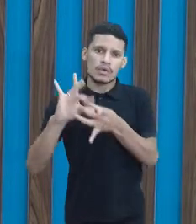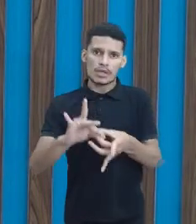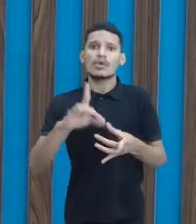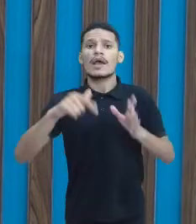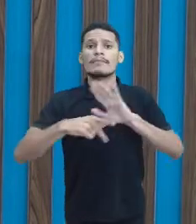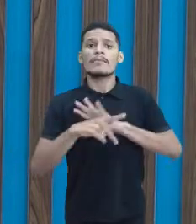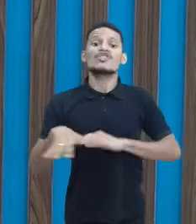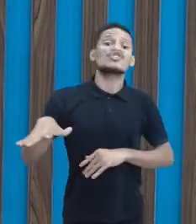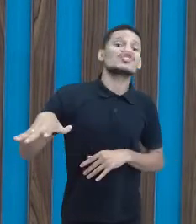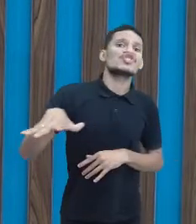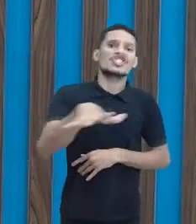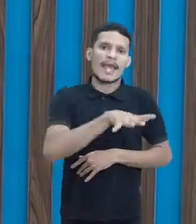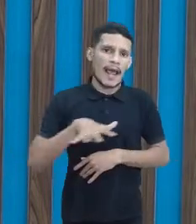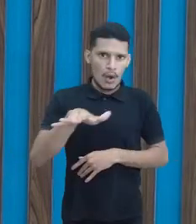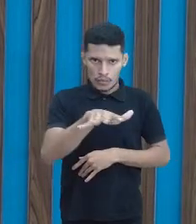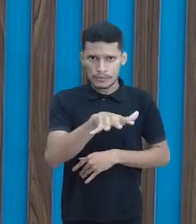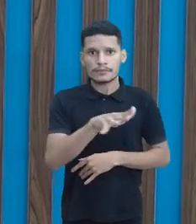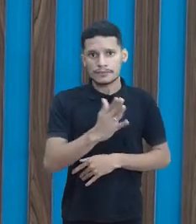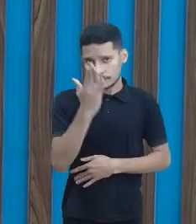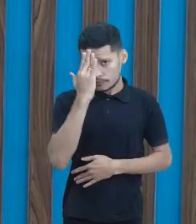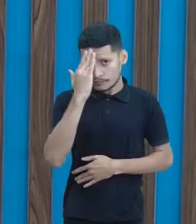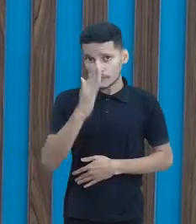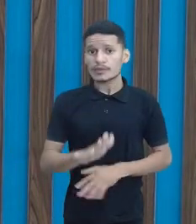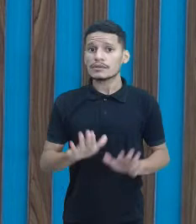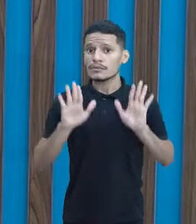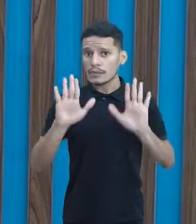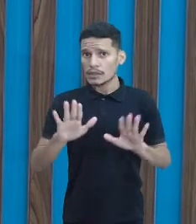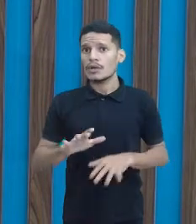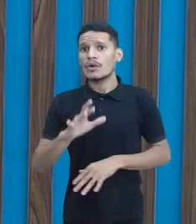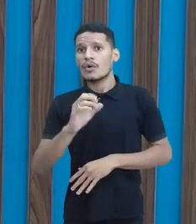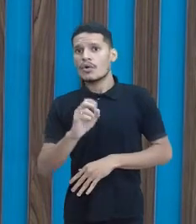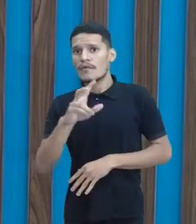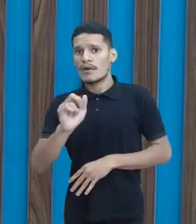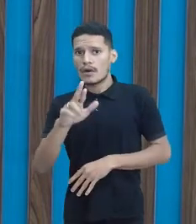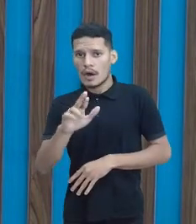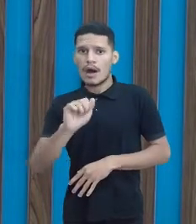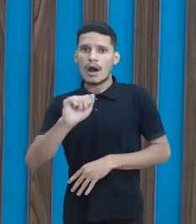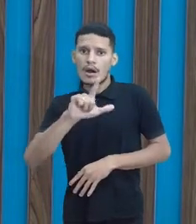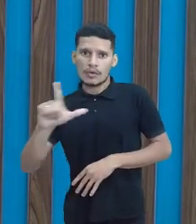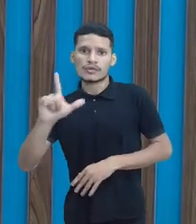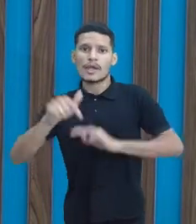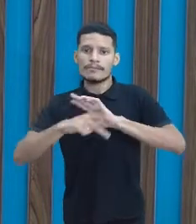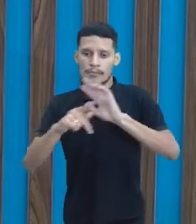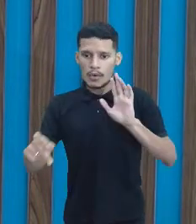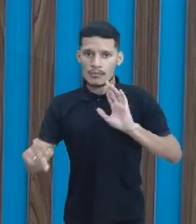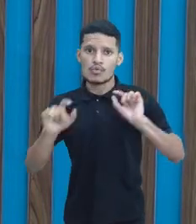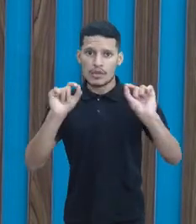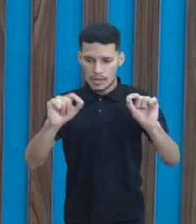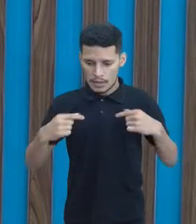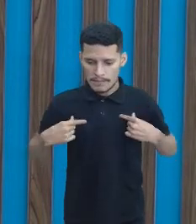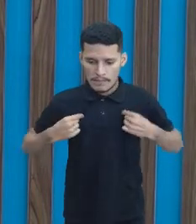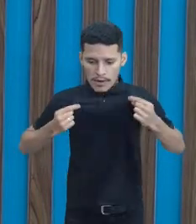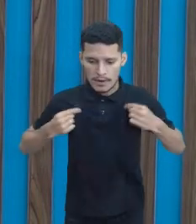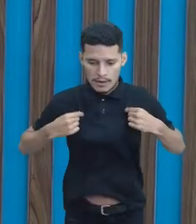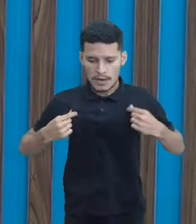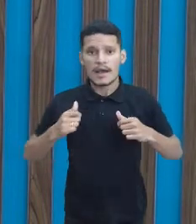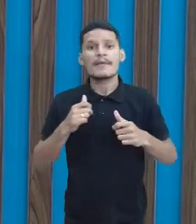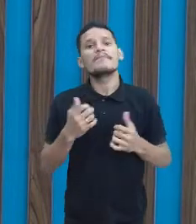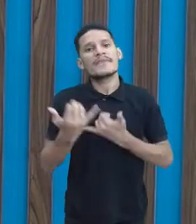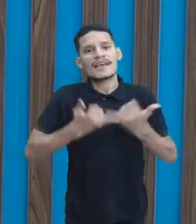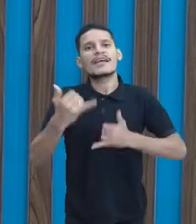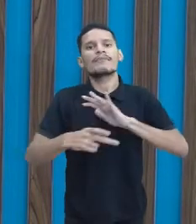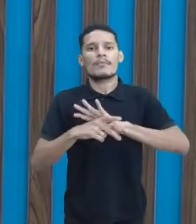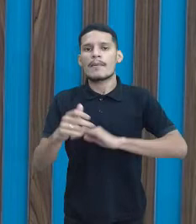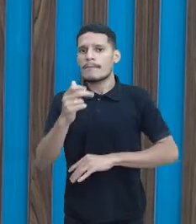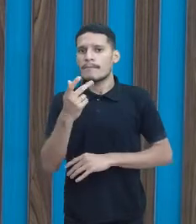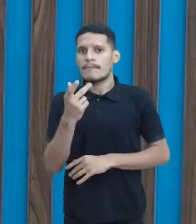em geral. Mas se, no caso da frase aí, overalls é macacão. Então rola uma brincadeira aí com a palavra overalls aí,